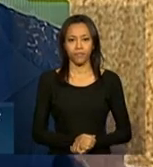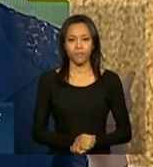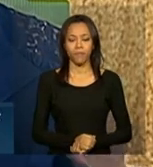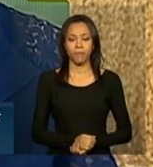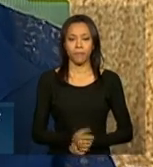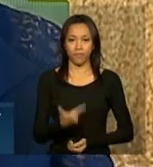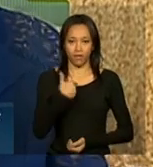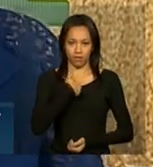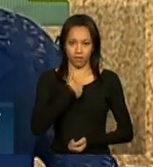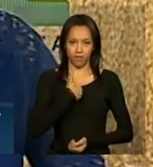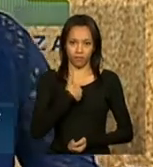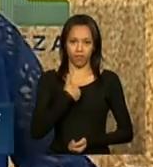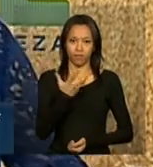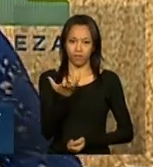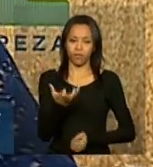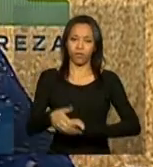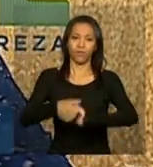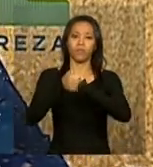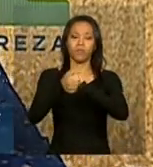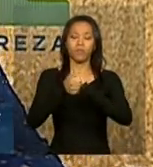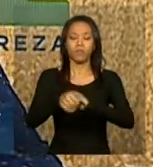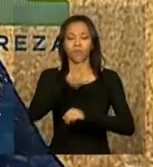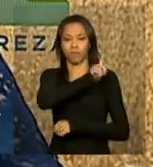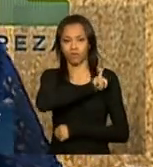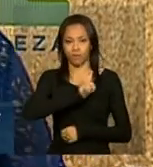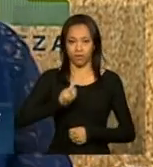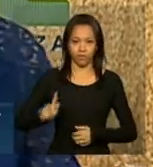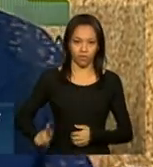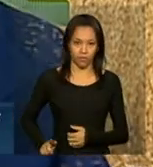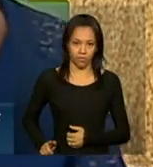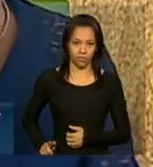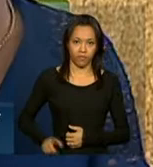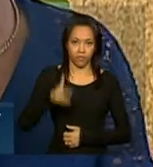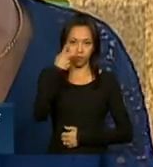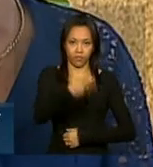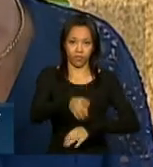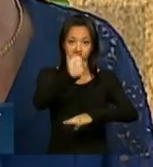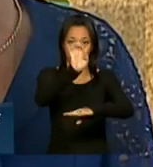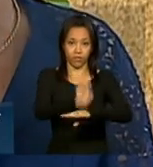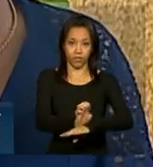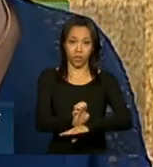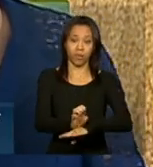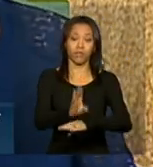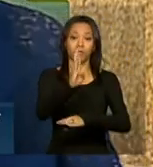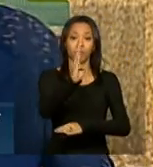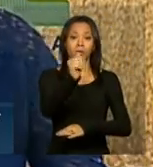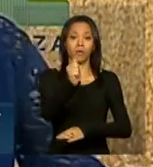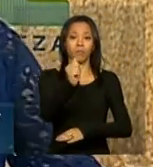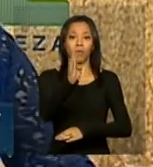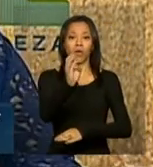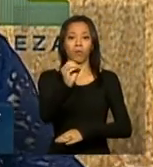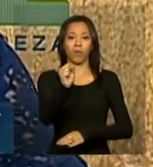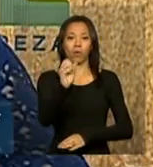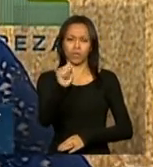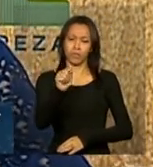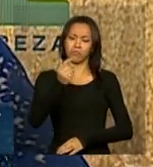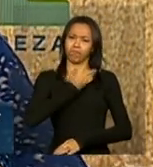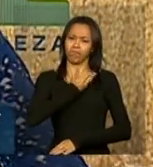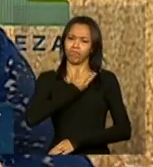Eu queria cumprimentar o governador do Mato Grosso, Silval Barbosa, um grande